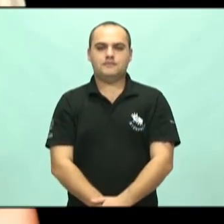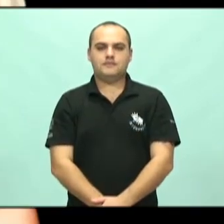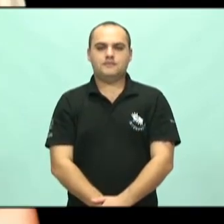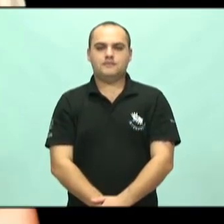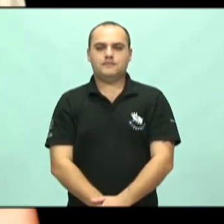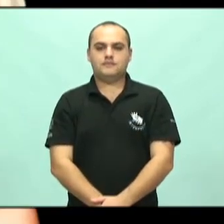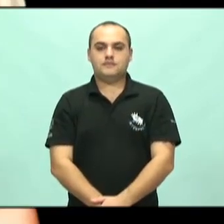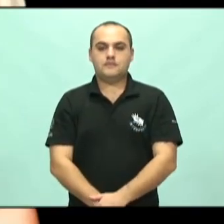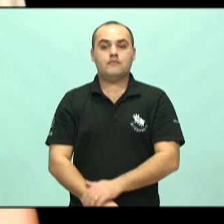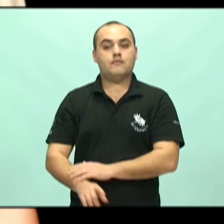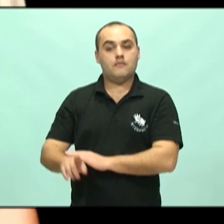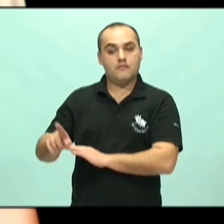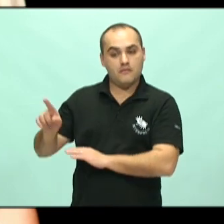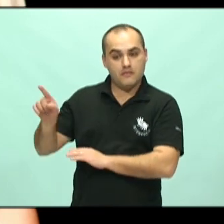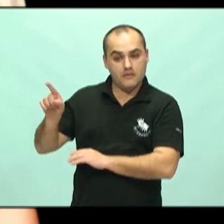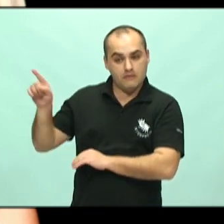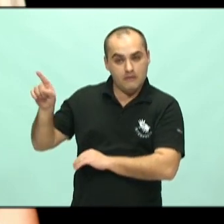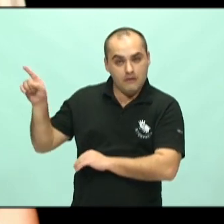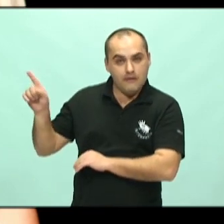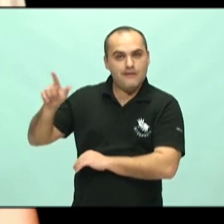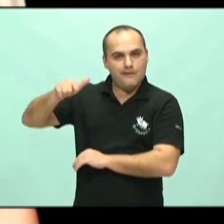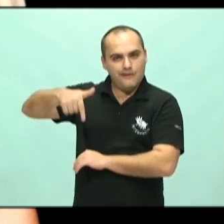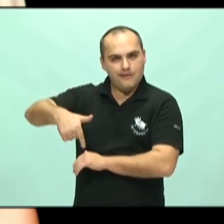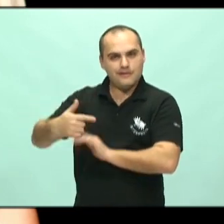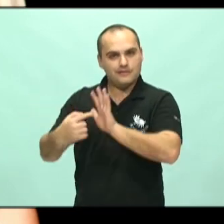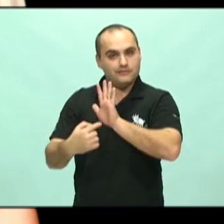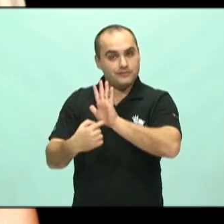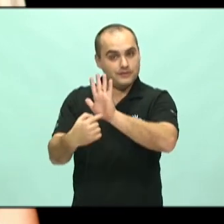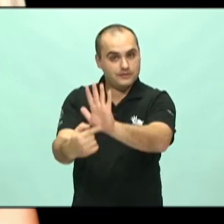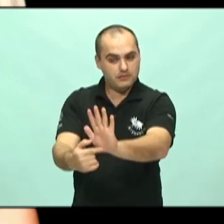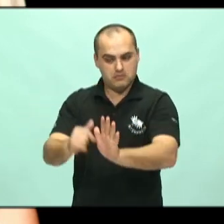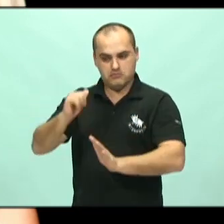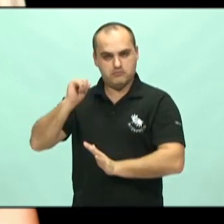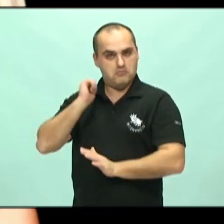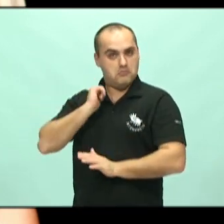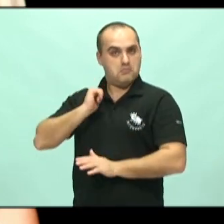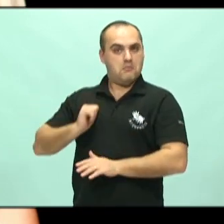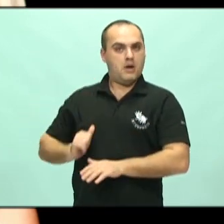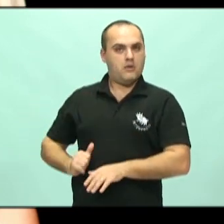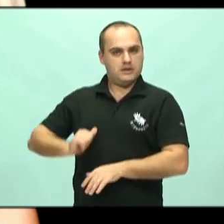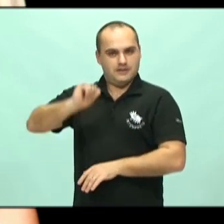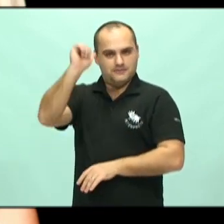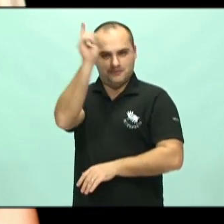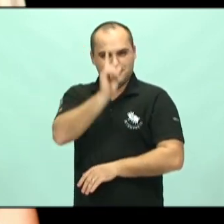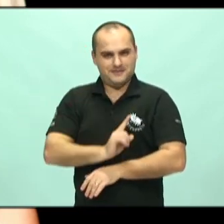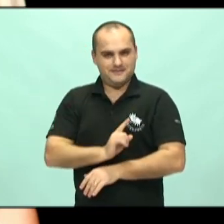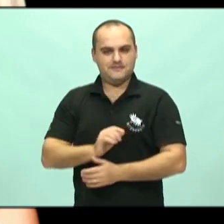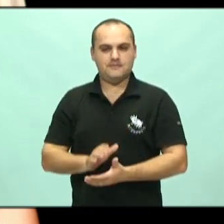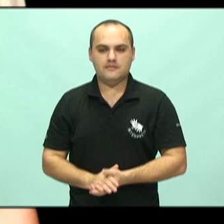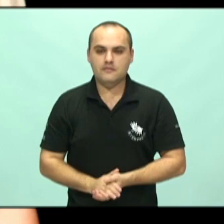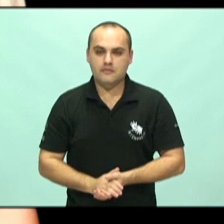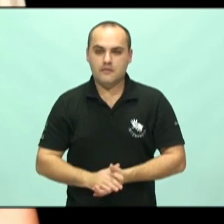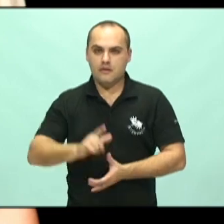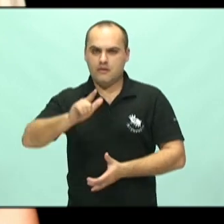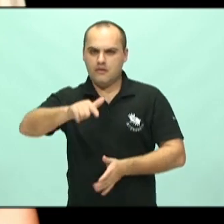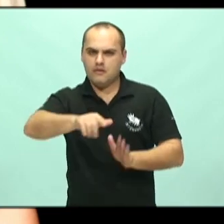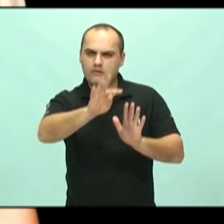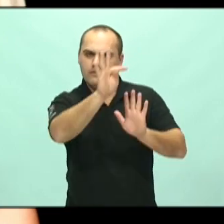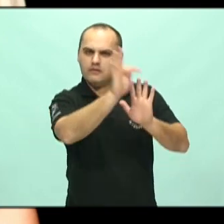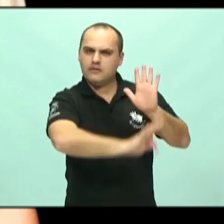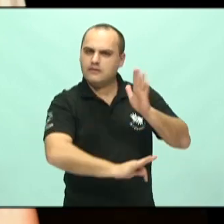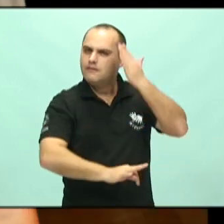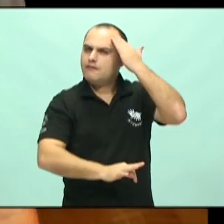Esse é o espetáculo Bolsa Amarela. Esse é um espetáculo de um texto muito famoso de uma